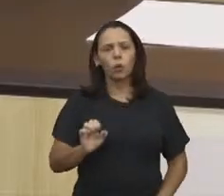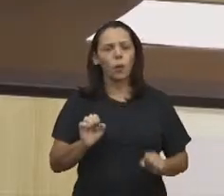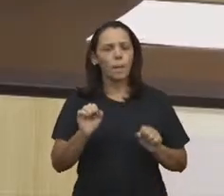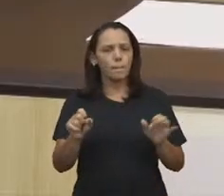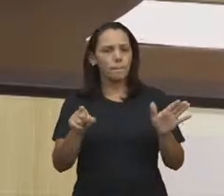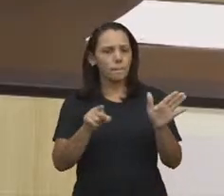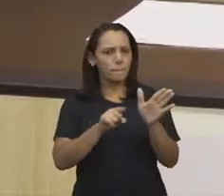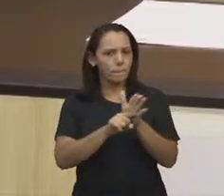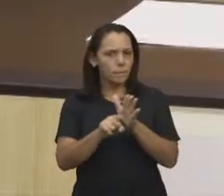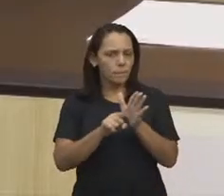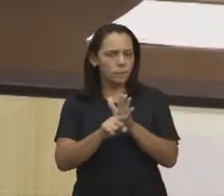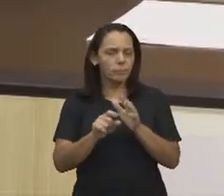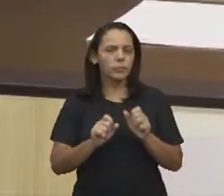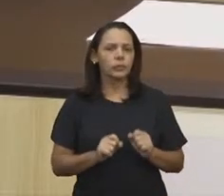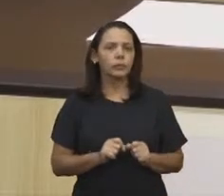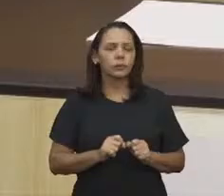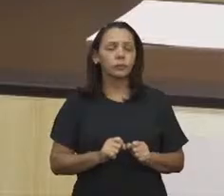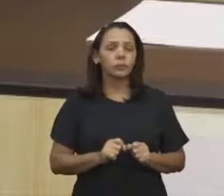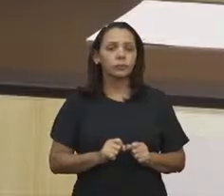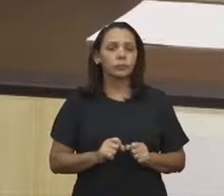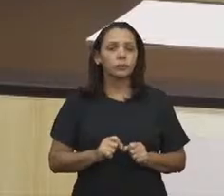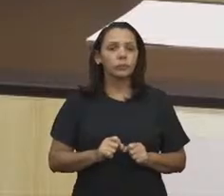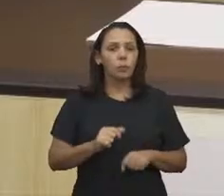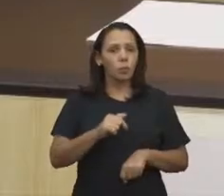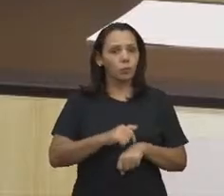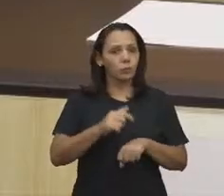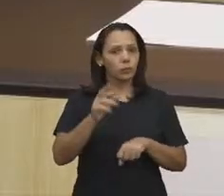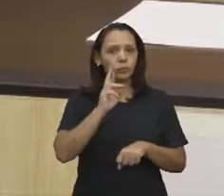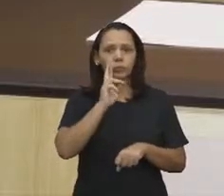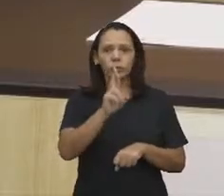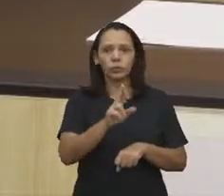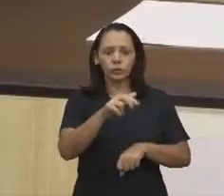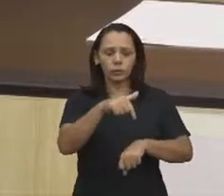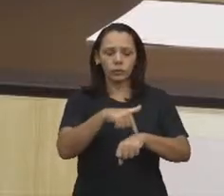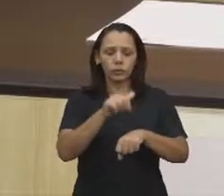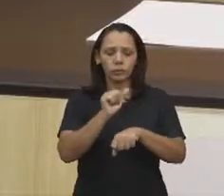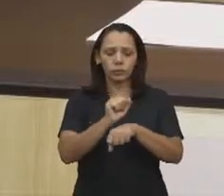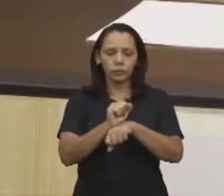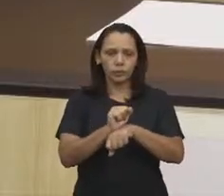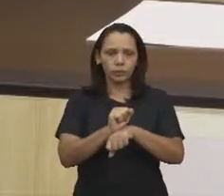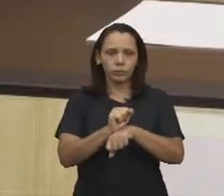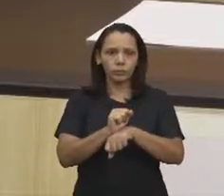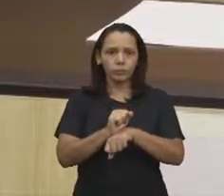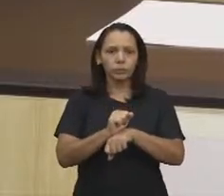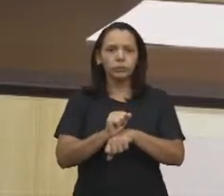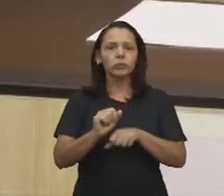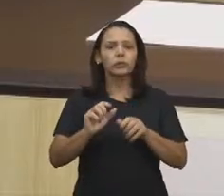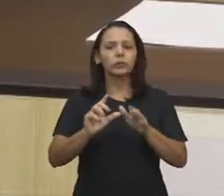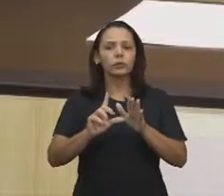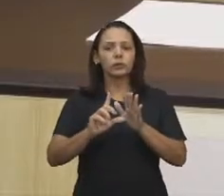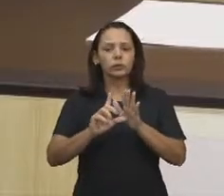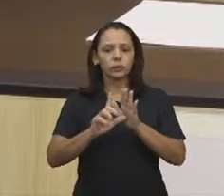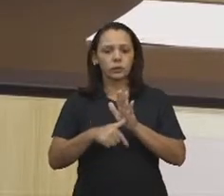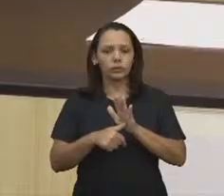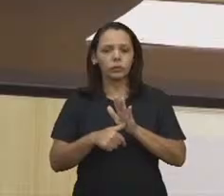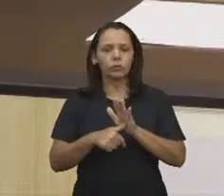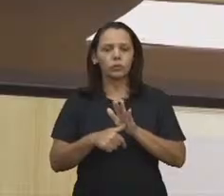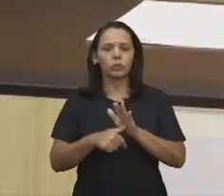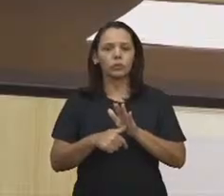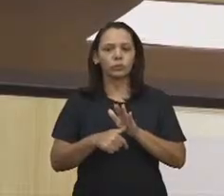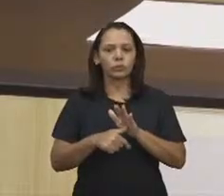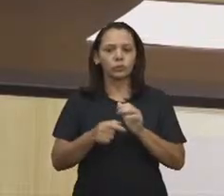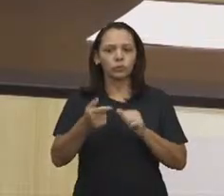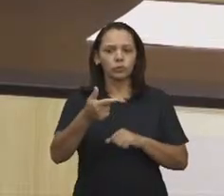e questionamento, sendo o tempo interrompido durante as respostas. E após a fala dos vereadores, a gente